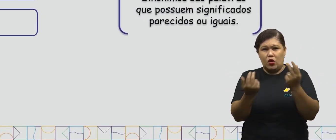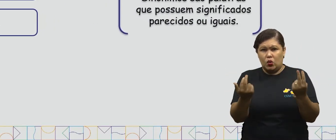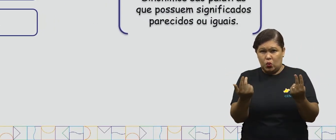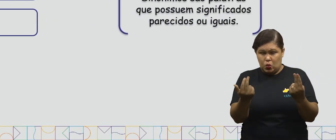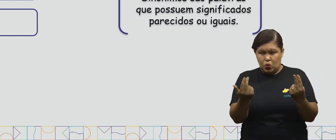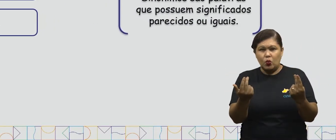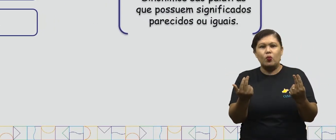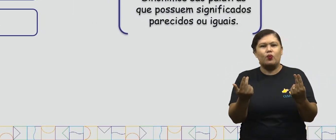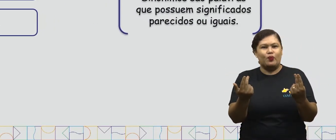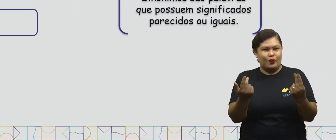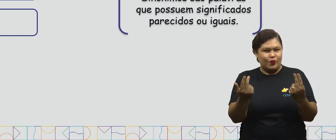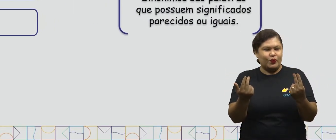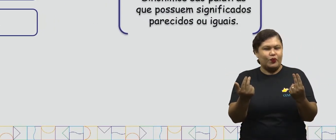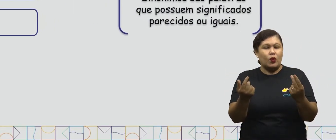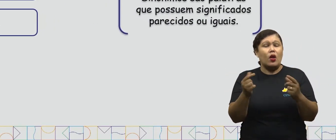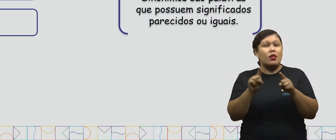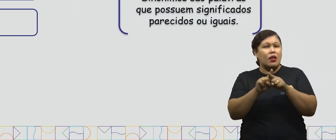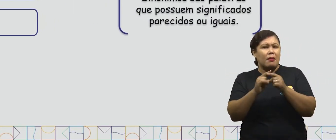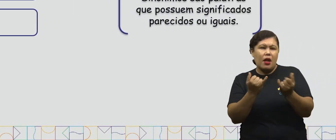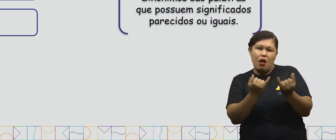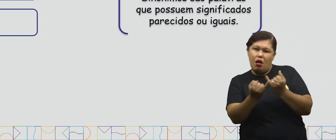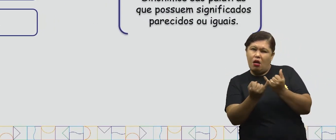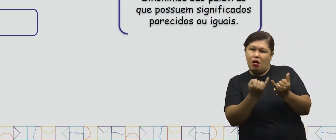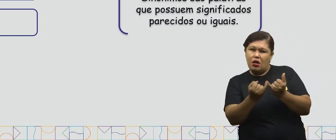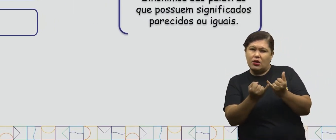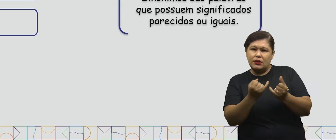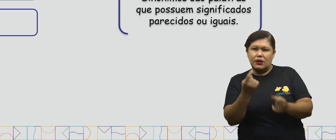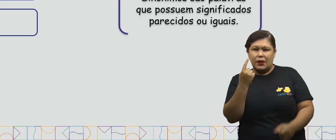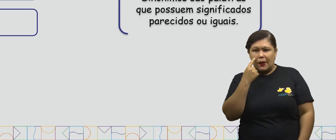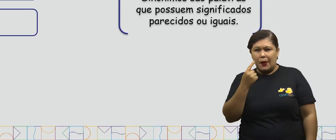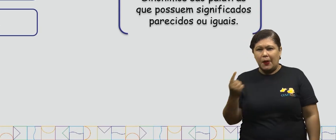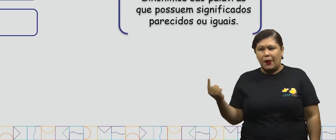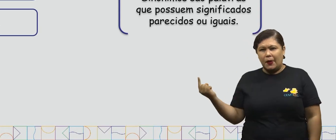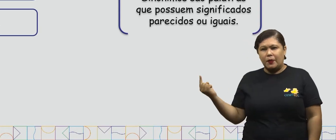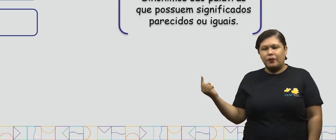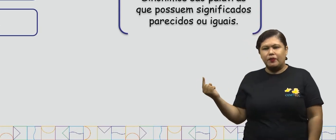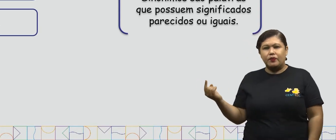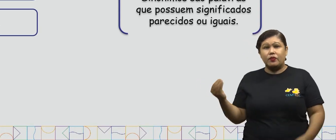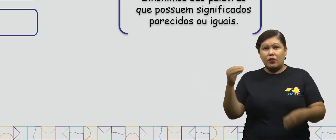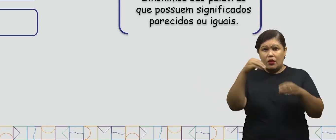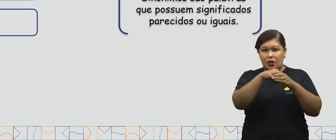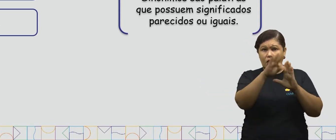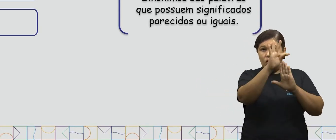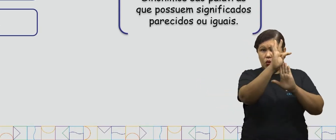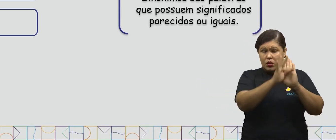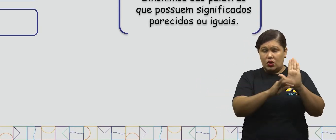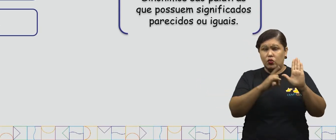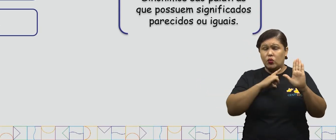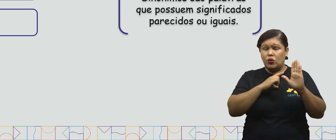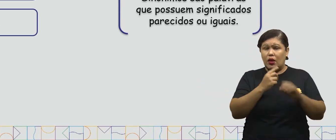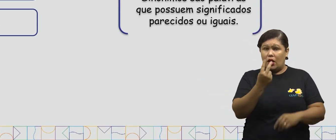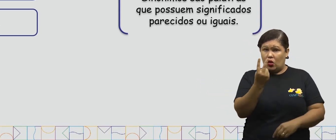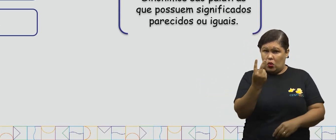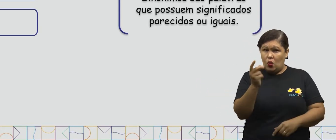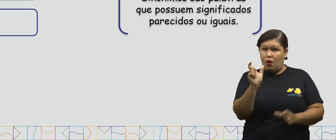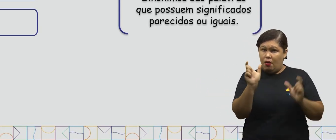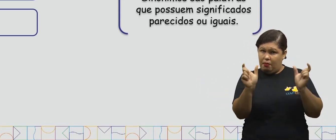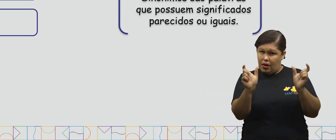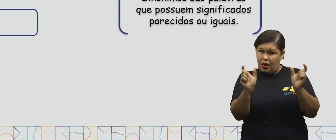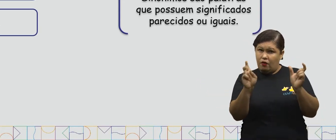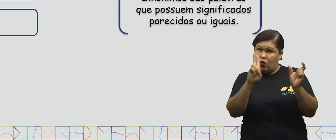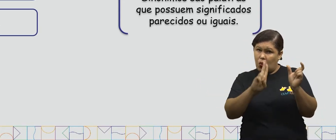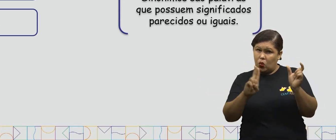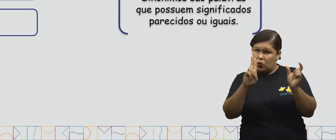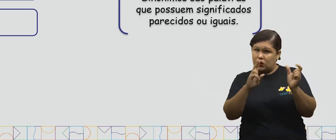possuem significados parecidos ou iguais. Em nosso texto, temos 2 palavras que foram